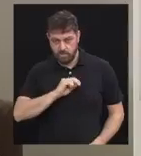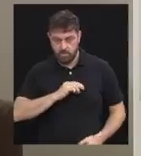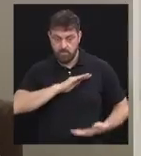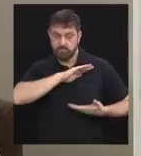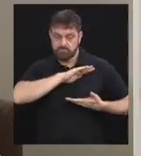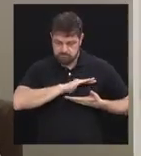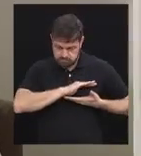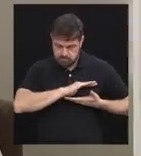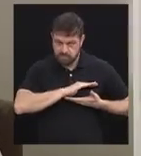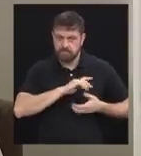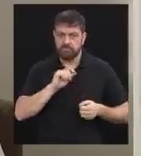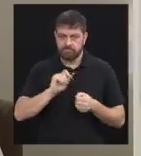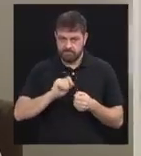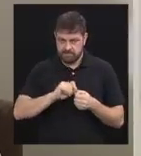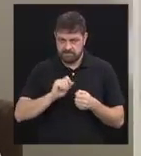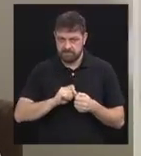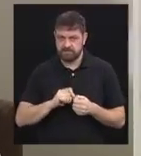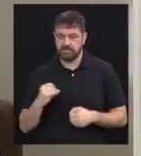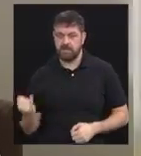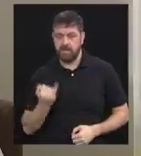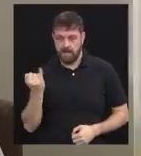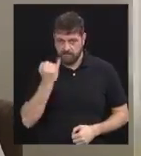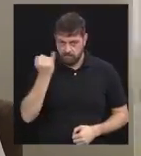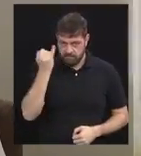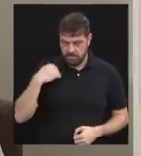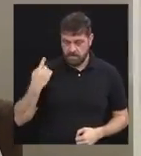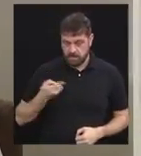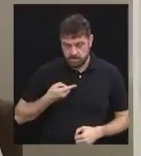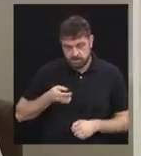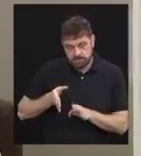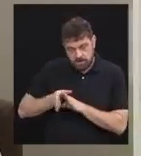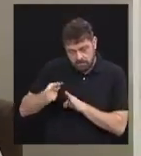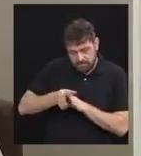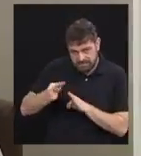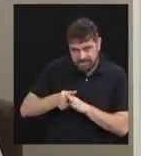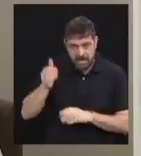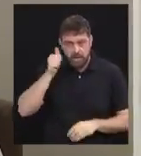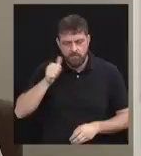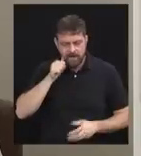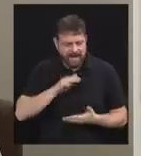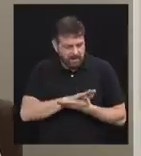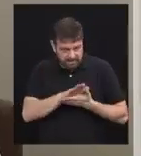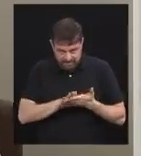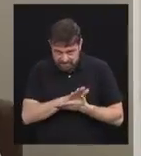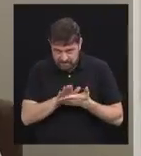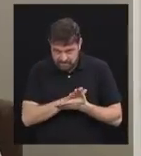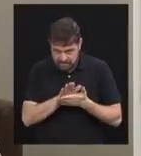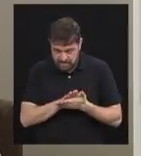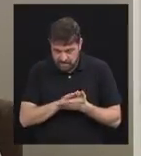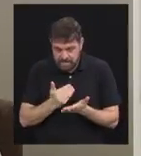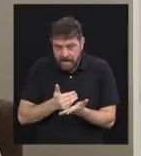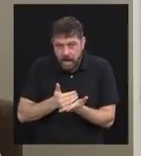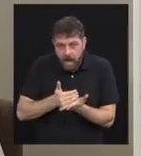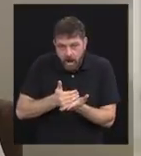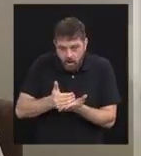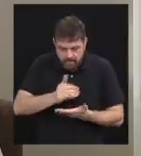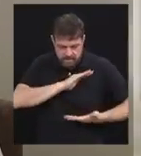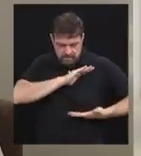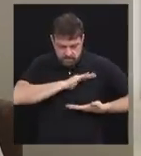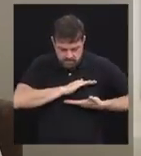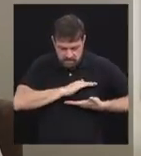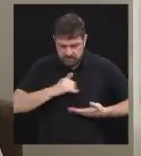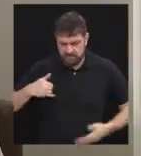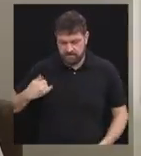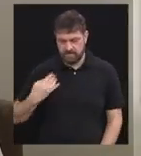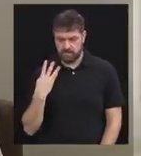a mamografia. Nós estamos falando para a mulher assintomática, começa com 40 anos, 50 anos. As mulheres que